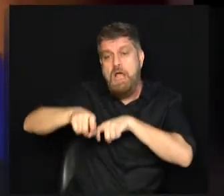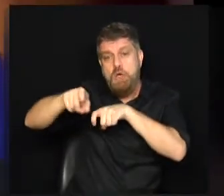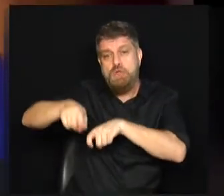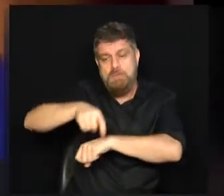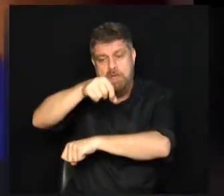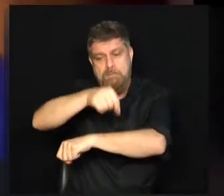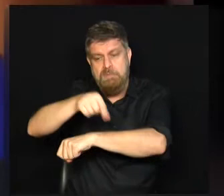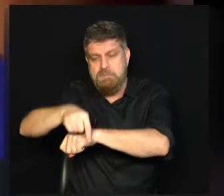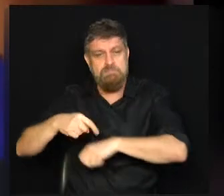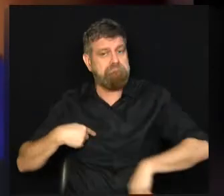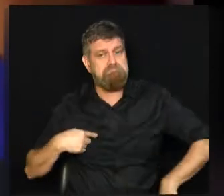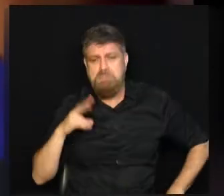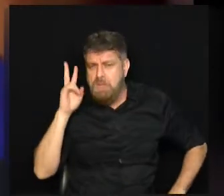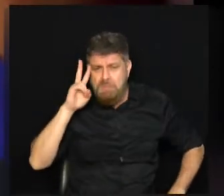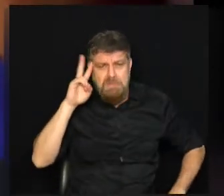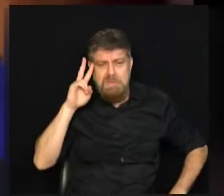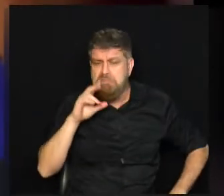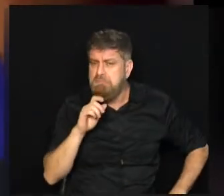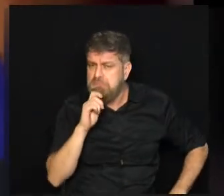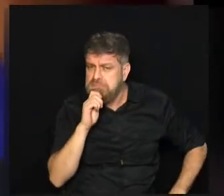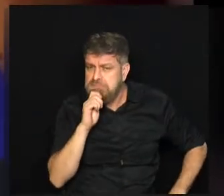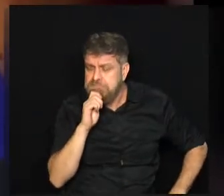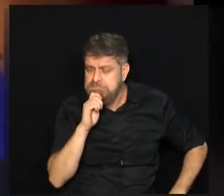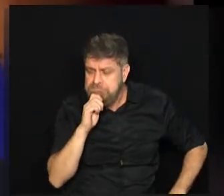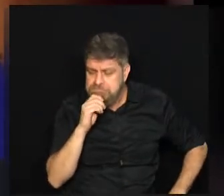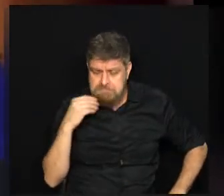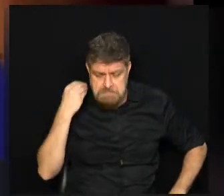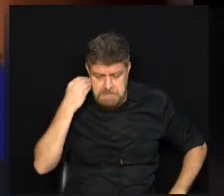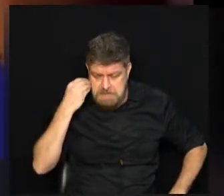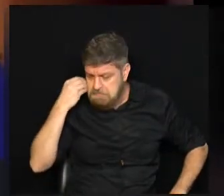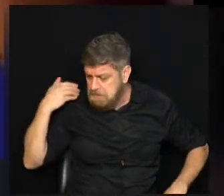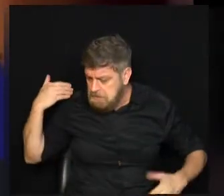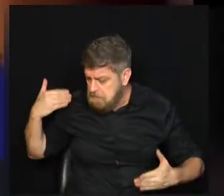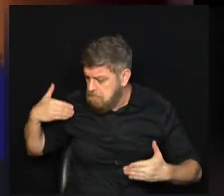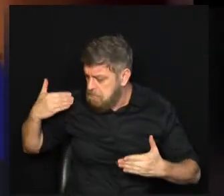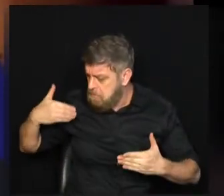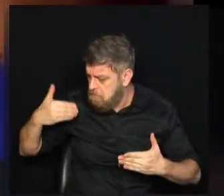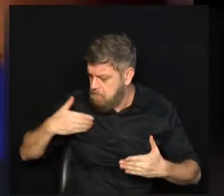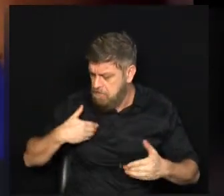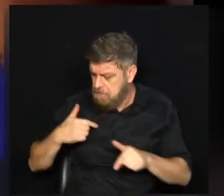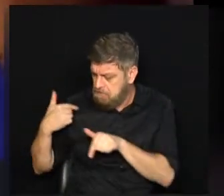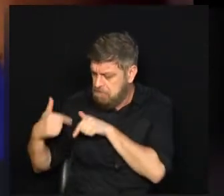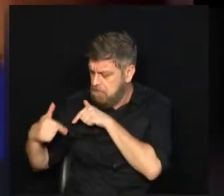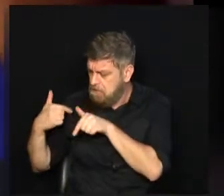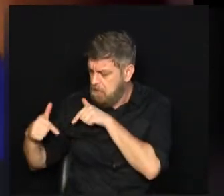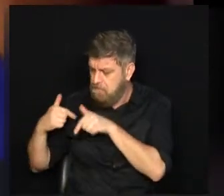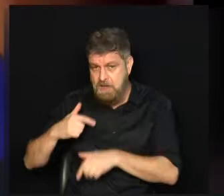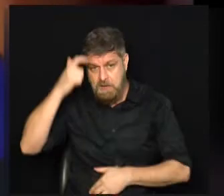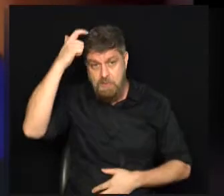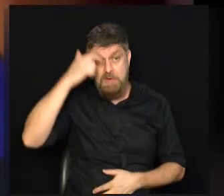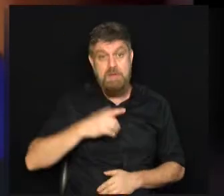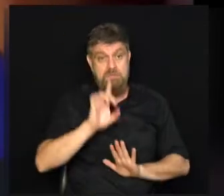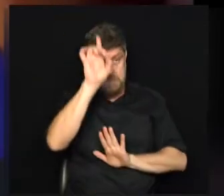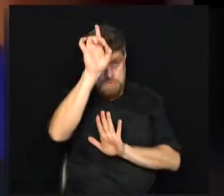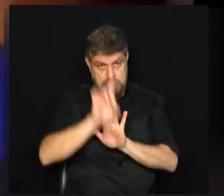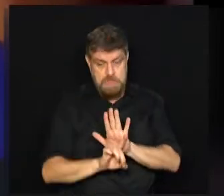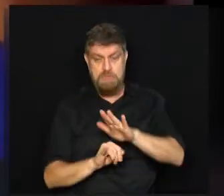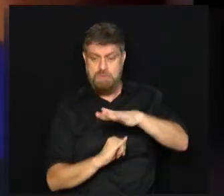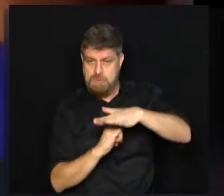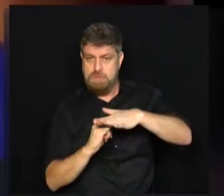me lembro e não vivi durante a minha fase de trabalho, onde eu fui até diretor desse